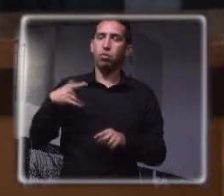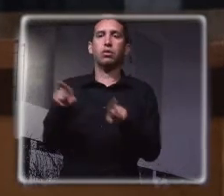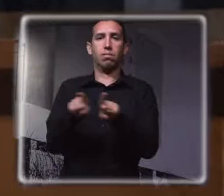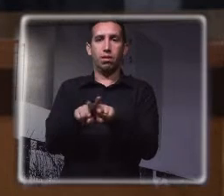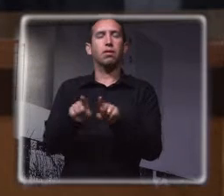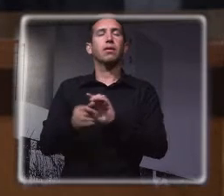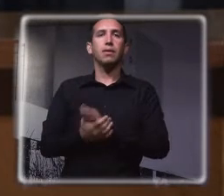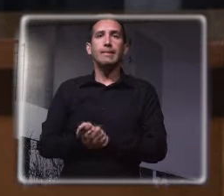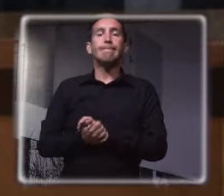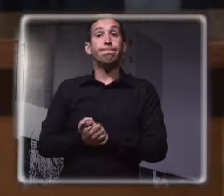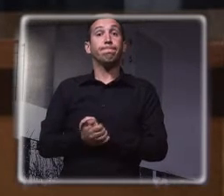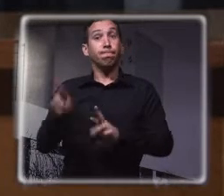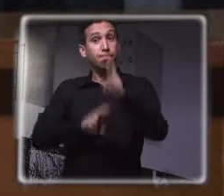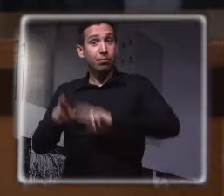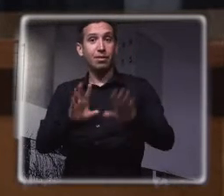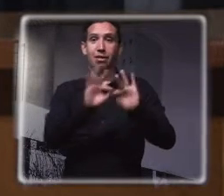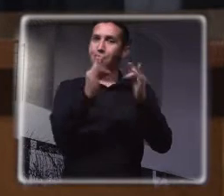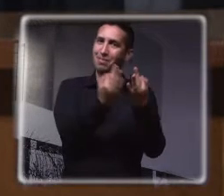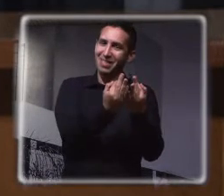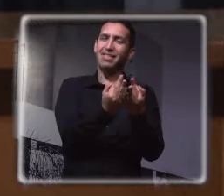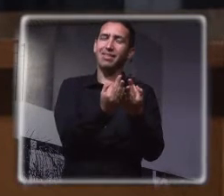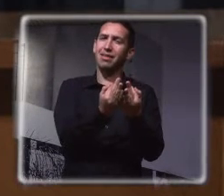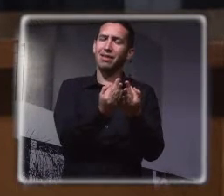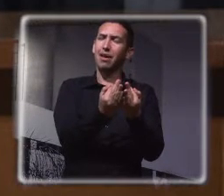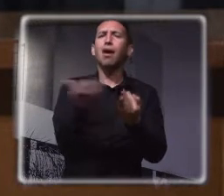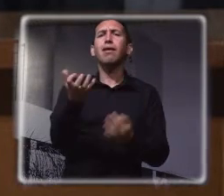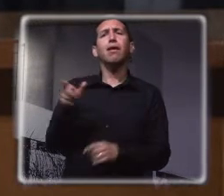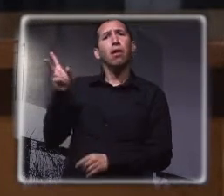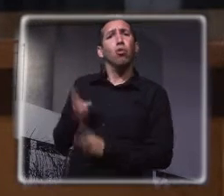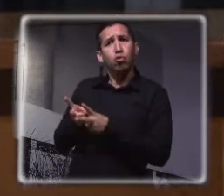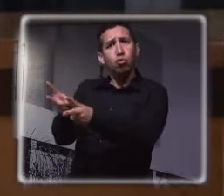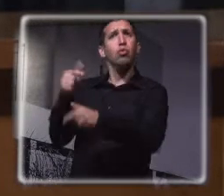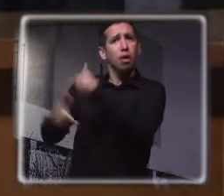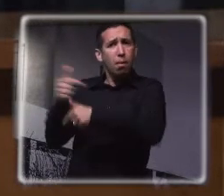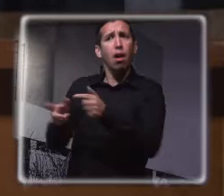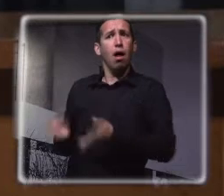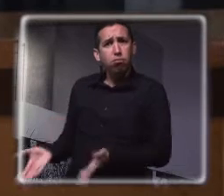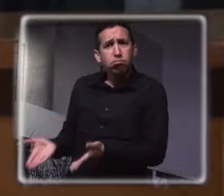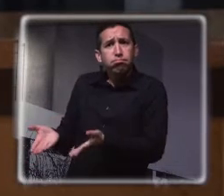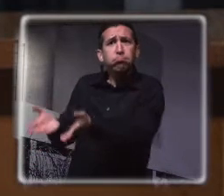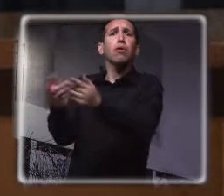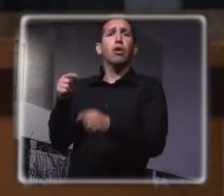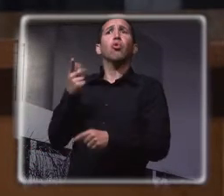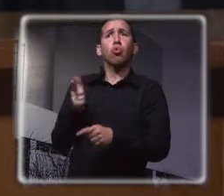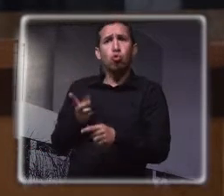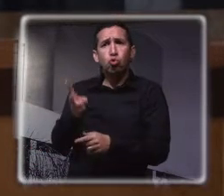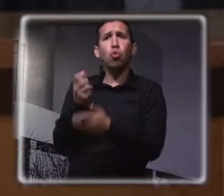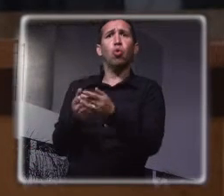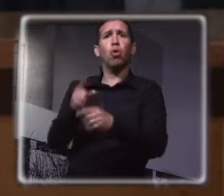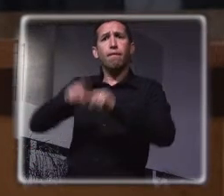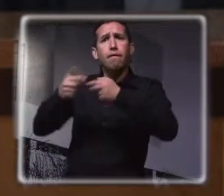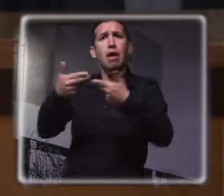envolve relações familiares, e que se pretende que essas pessoas continuem no mercado, que elas continuem consumindo produtos, que elas